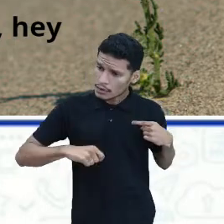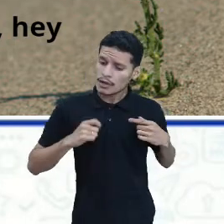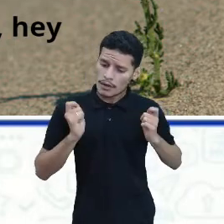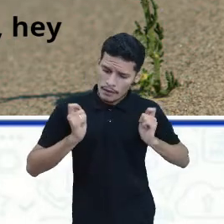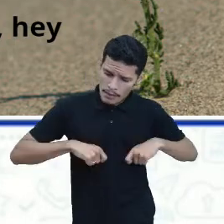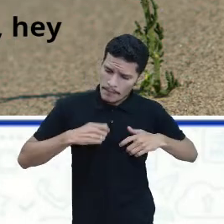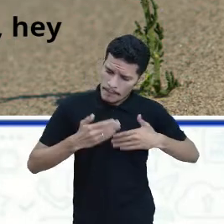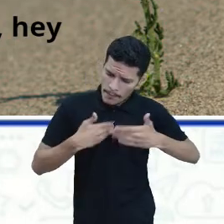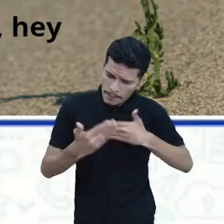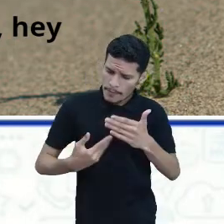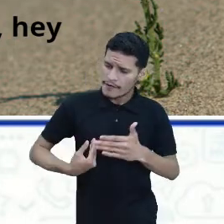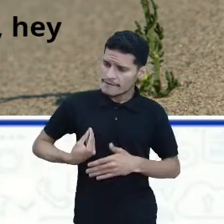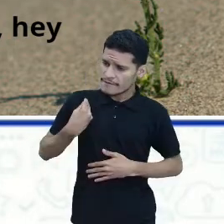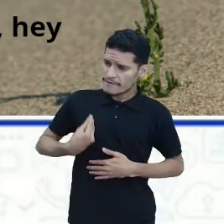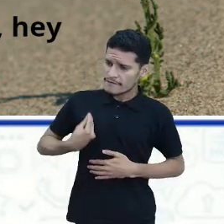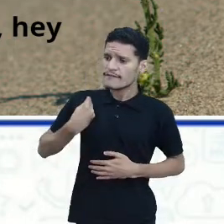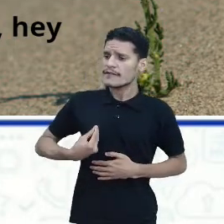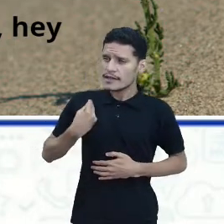viva.